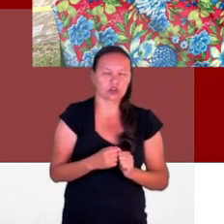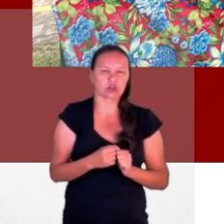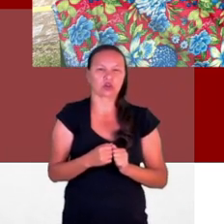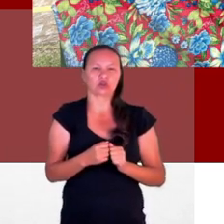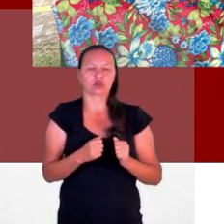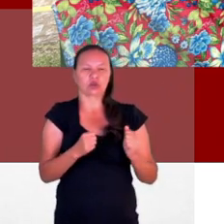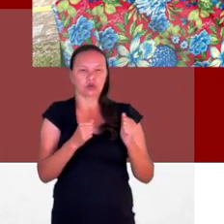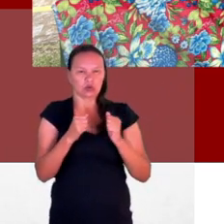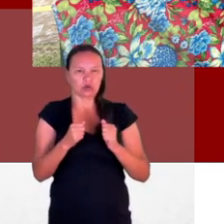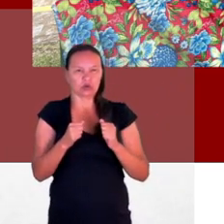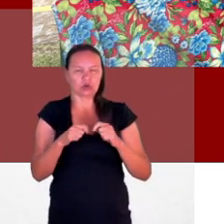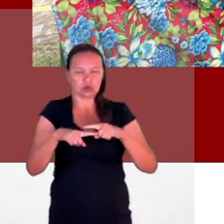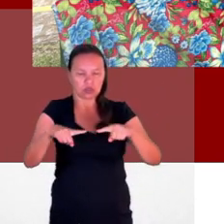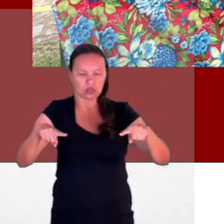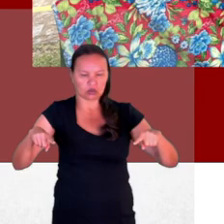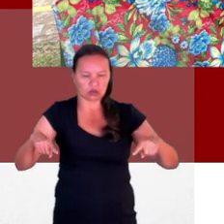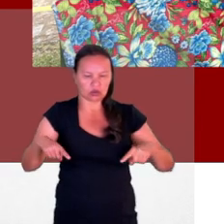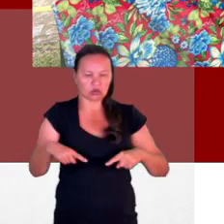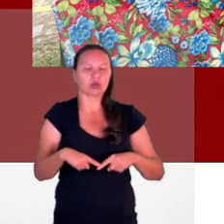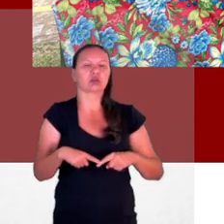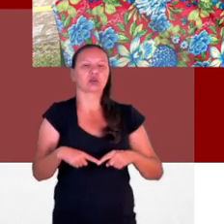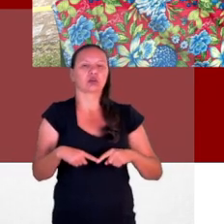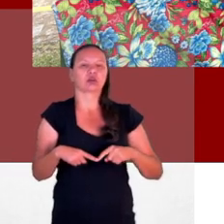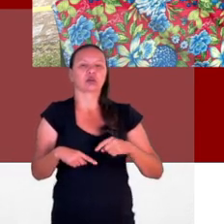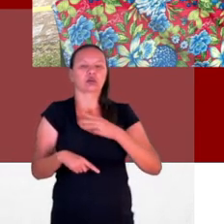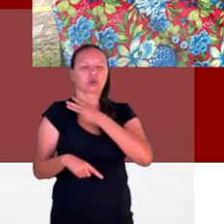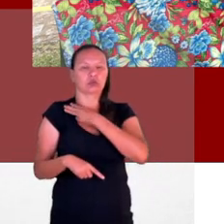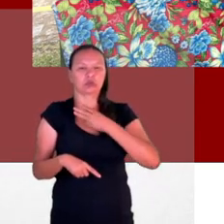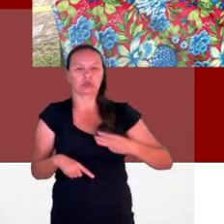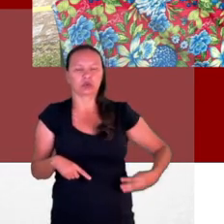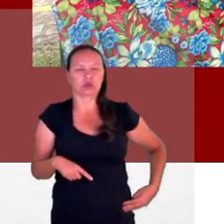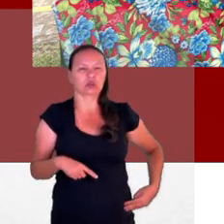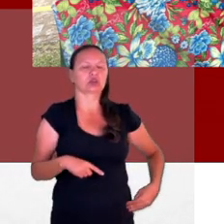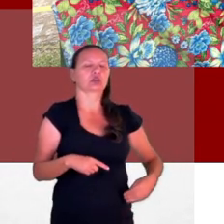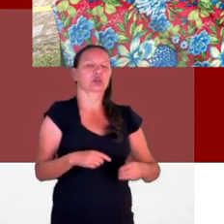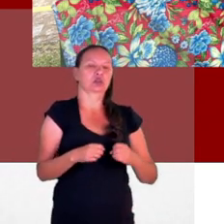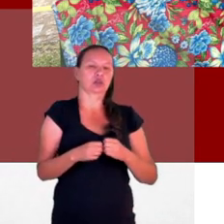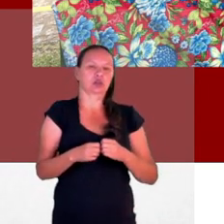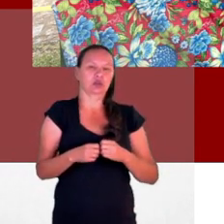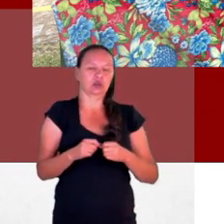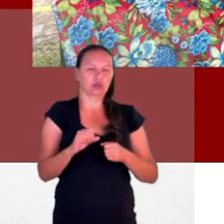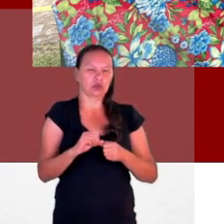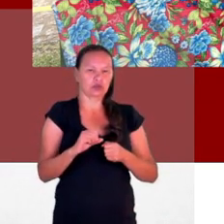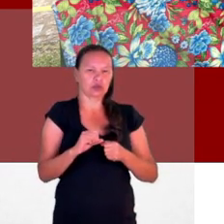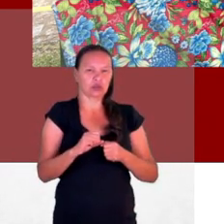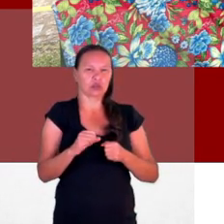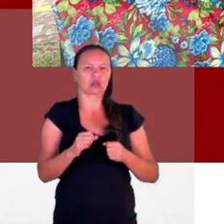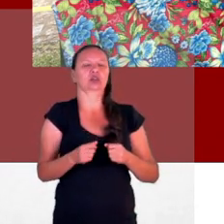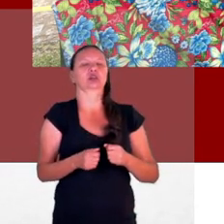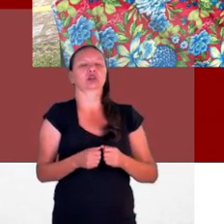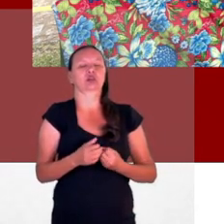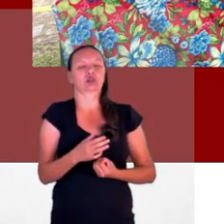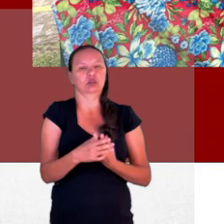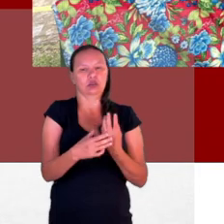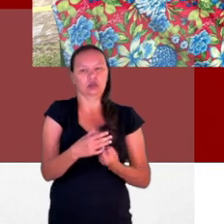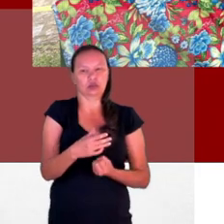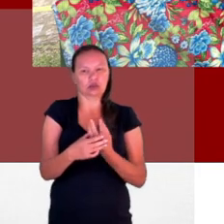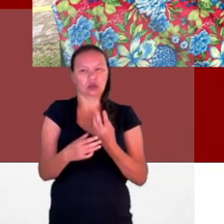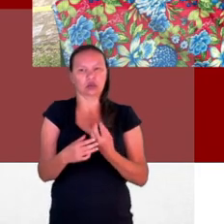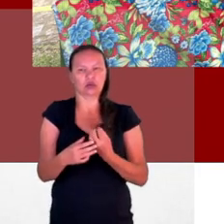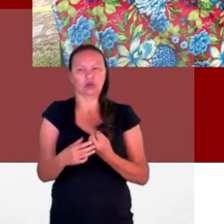fazer numa área que tem no Ministério Público sem cumprir uma função criar uma